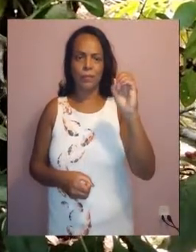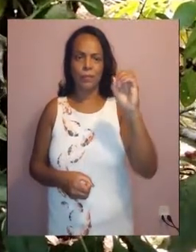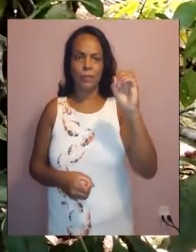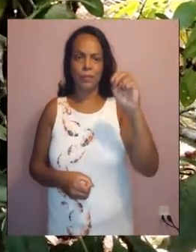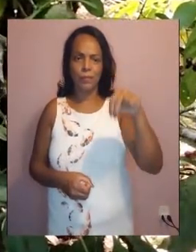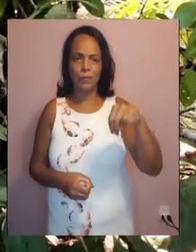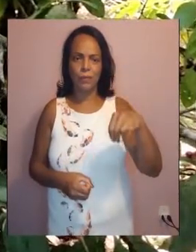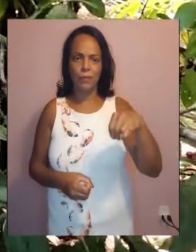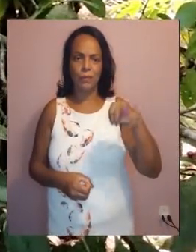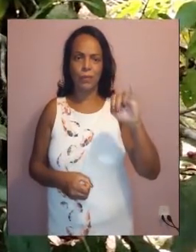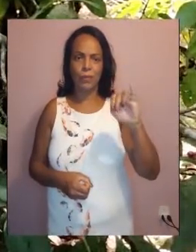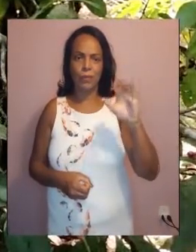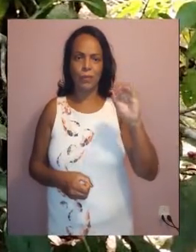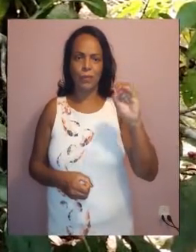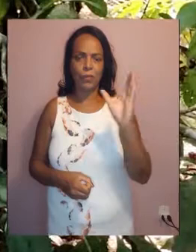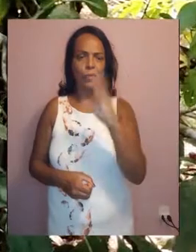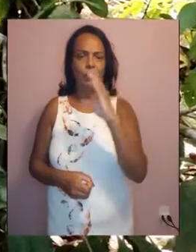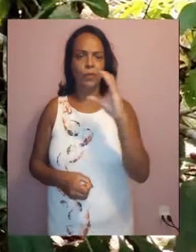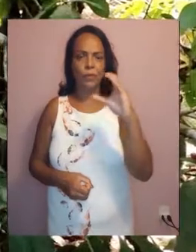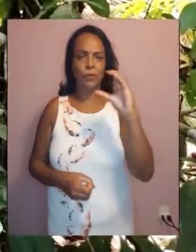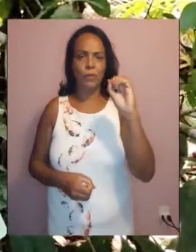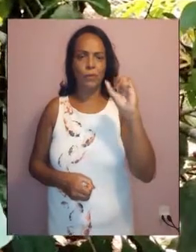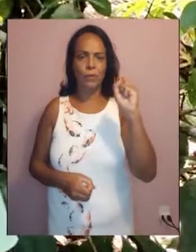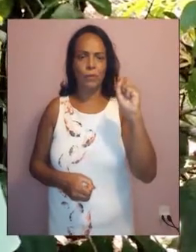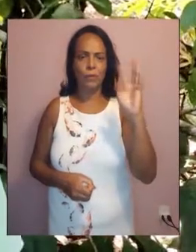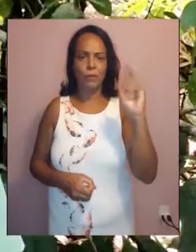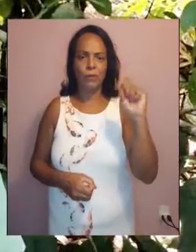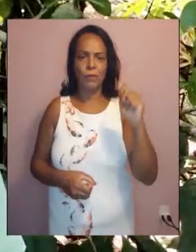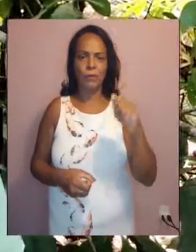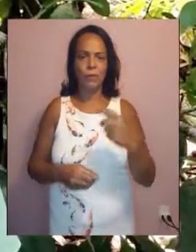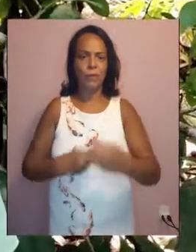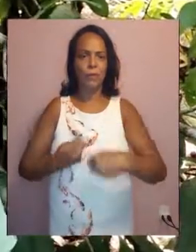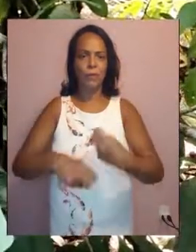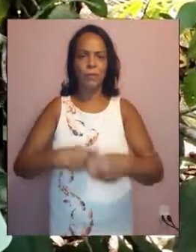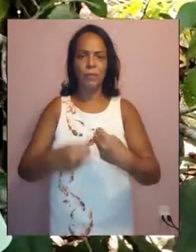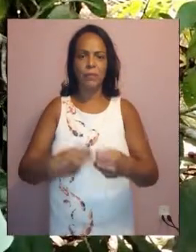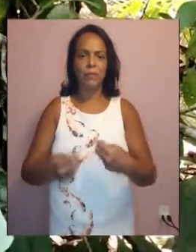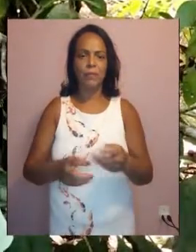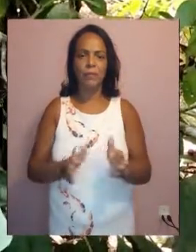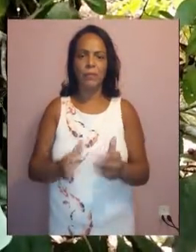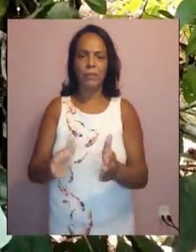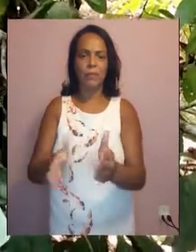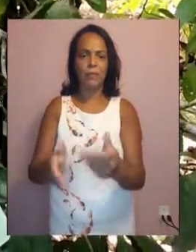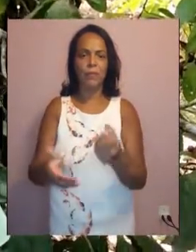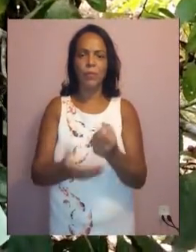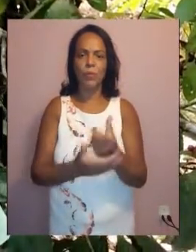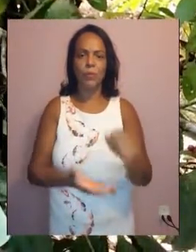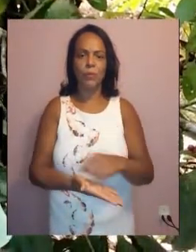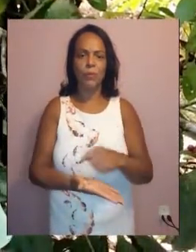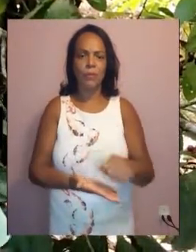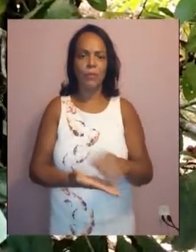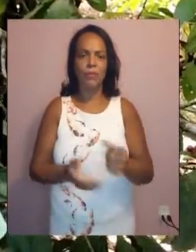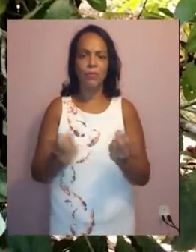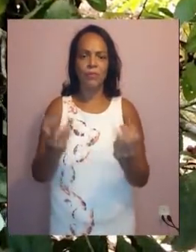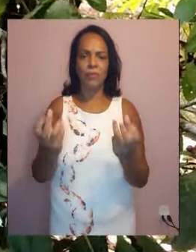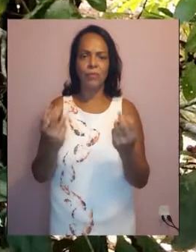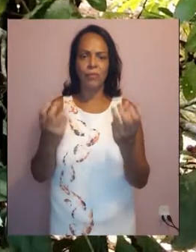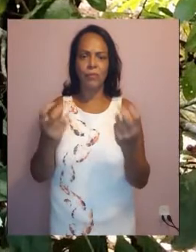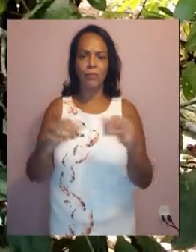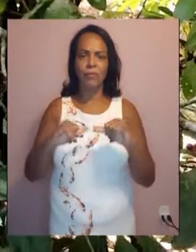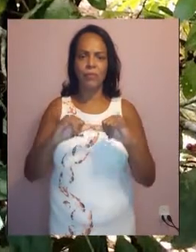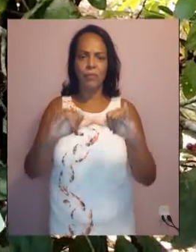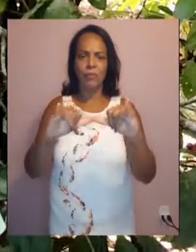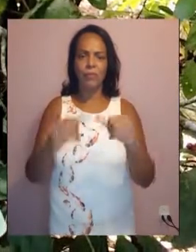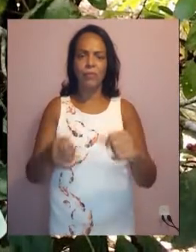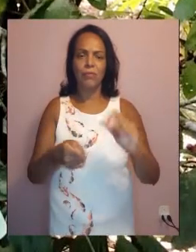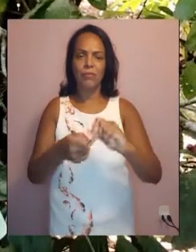rios, comprando borracha, vendendo mercadoria, fazendo trocas, porque